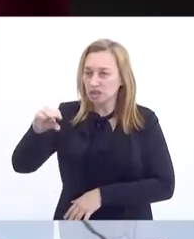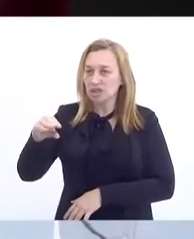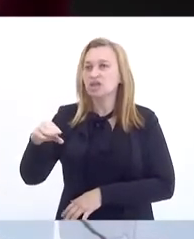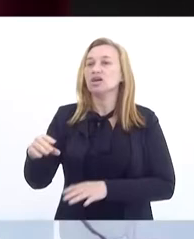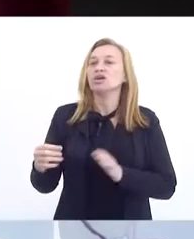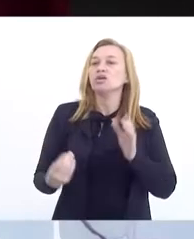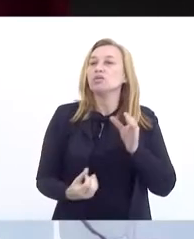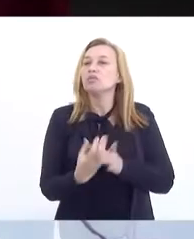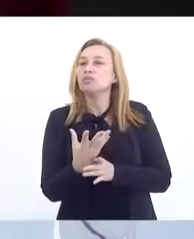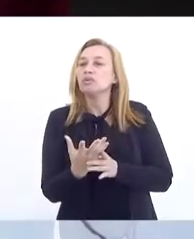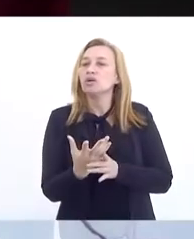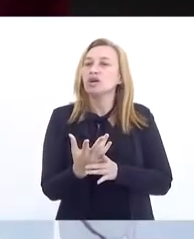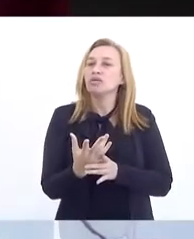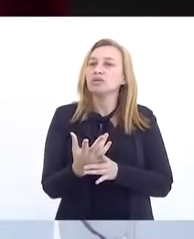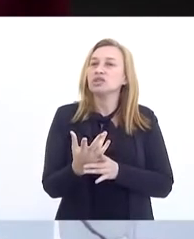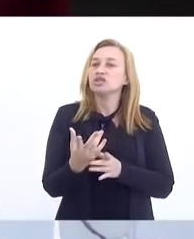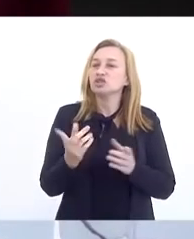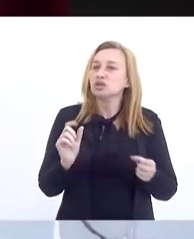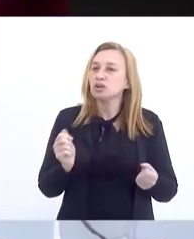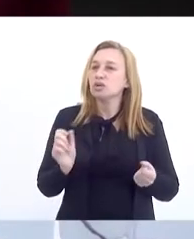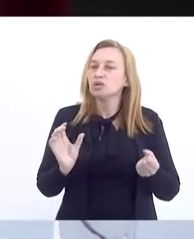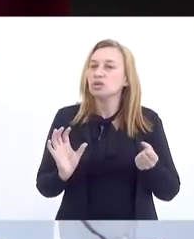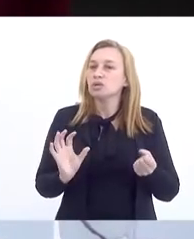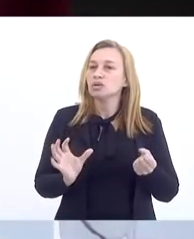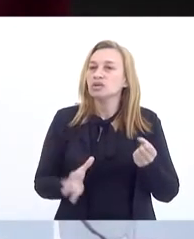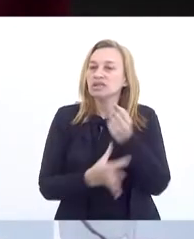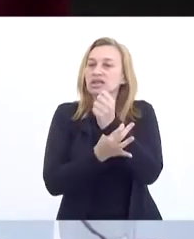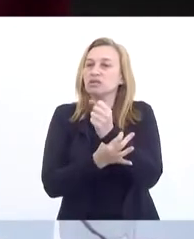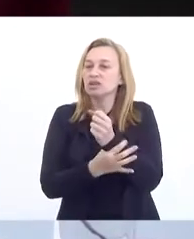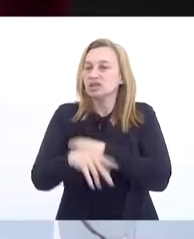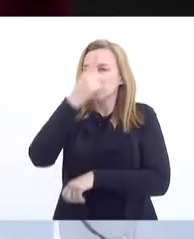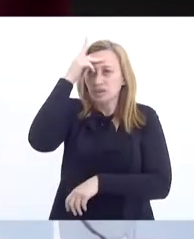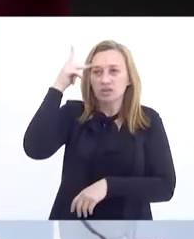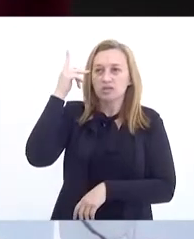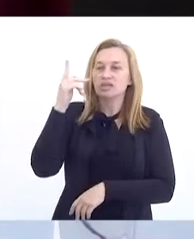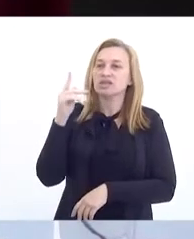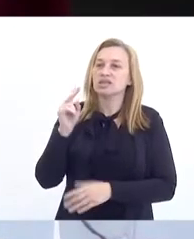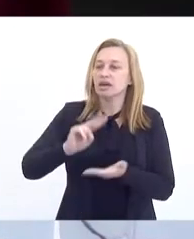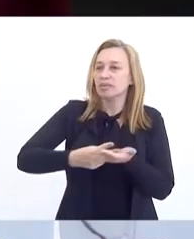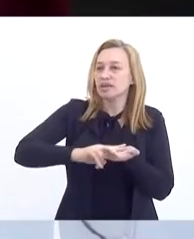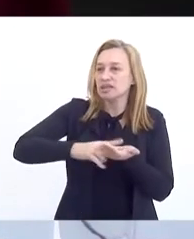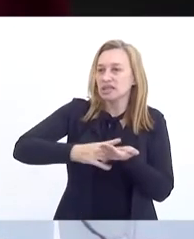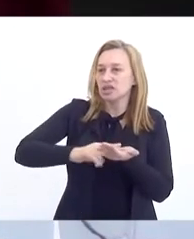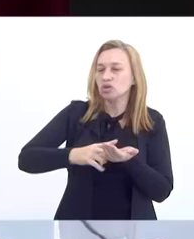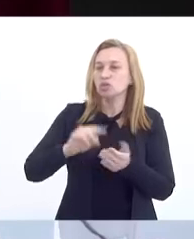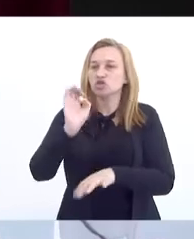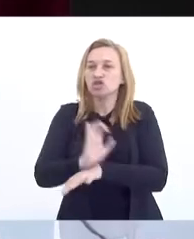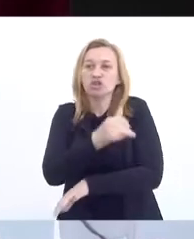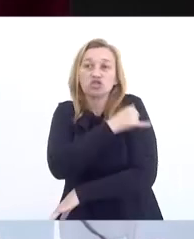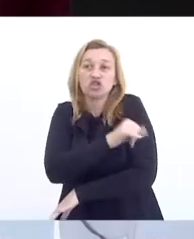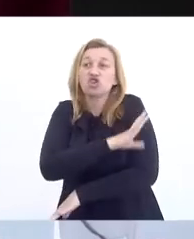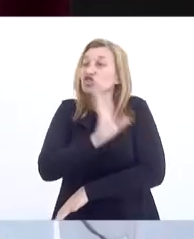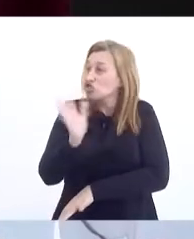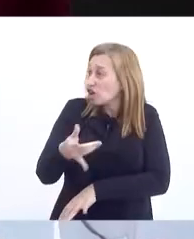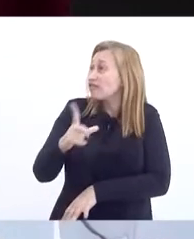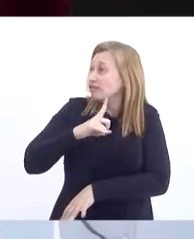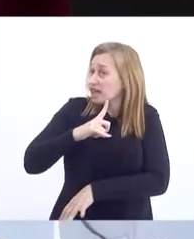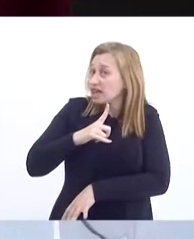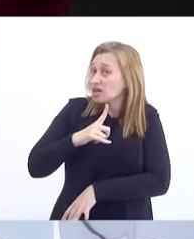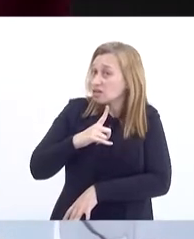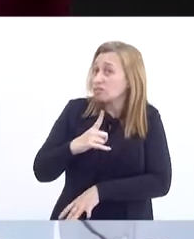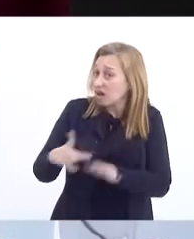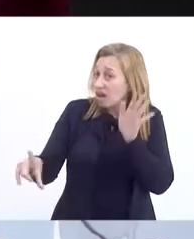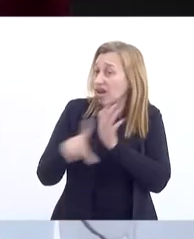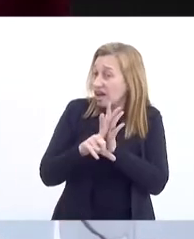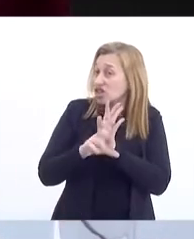programa de prevenção à epilepsia e assistência integral às pessoas com epilepsia no estado do Rio de Janeiro. Então já existe um programa.